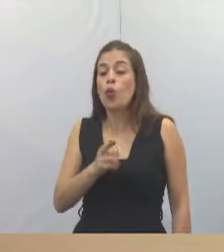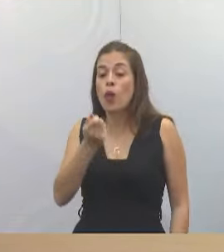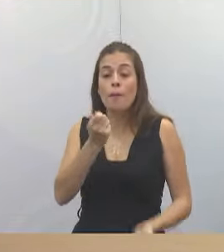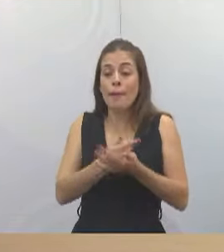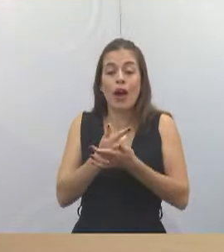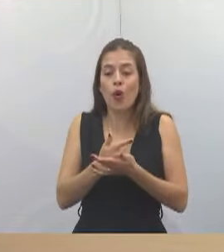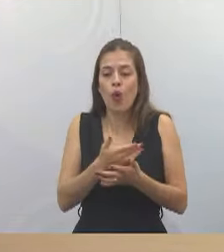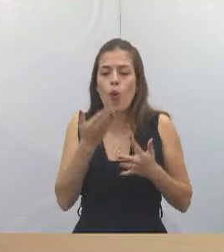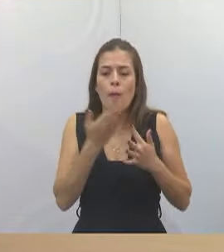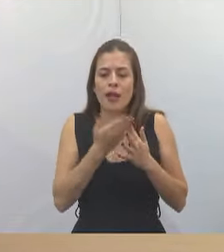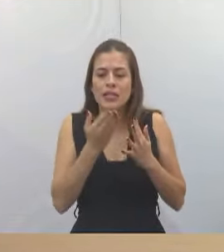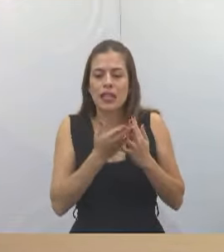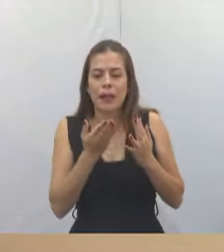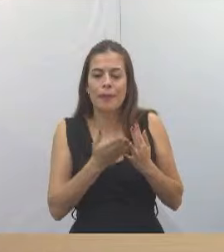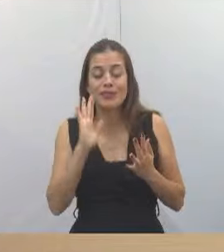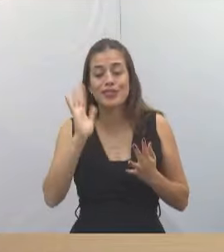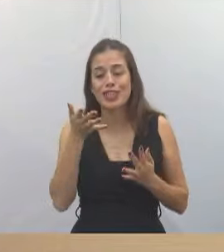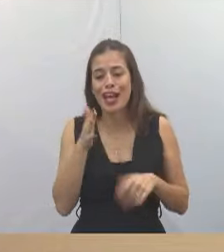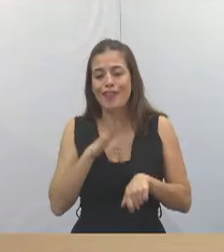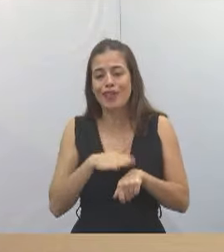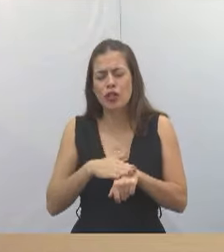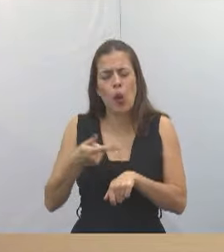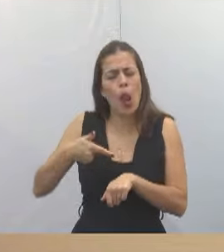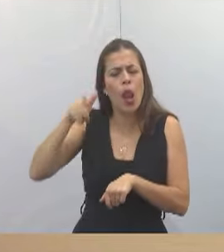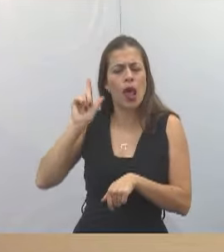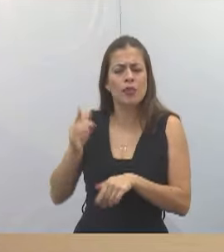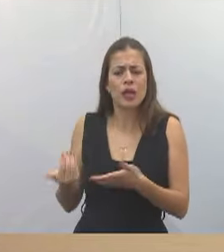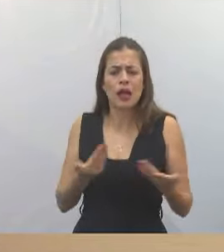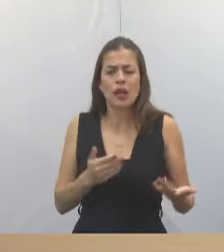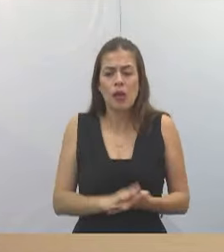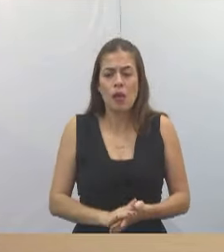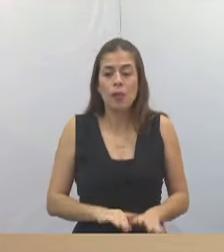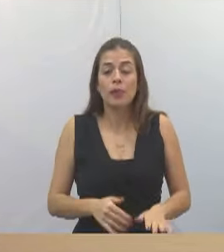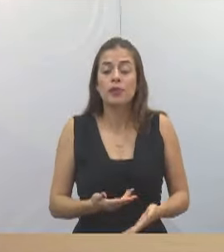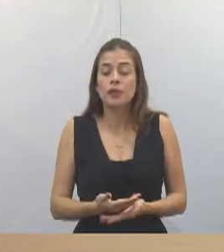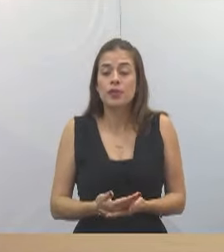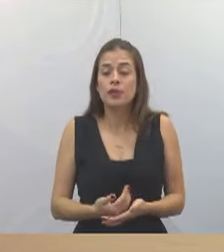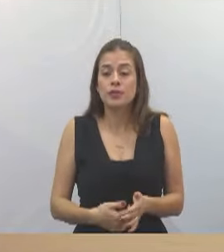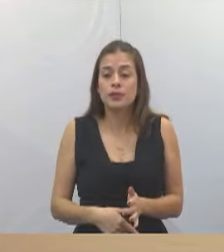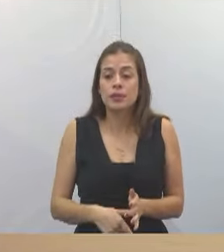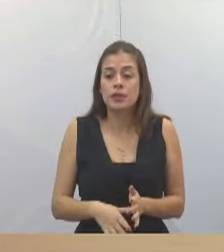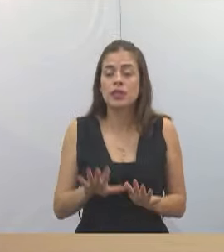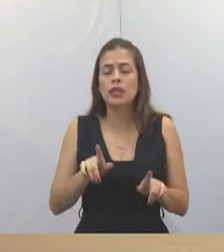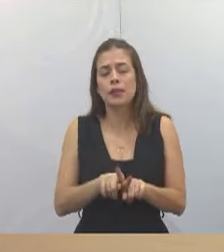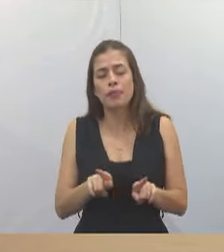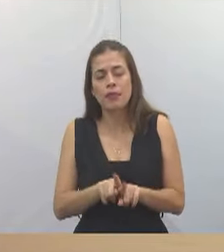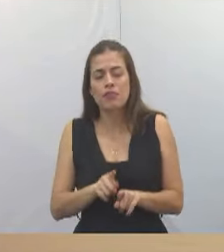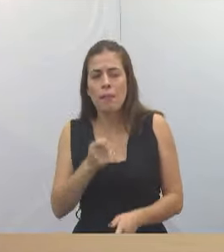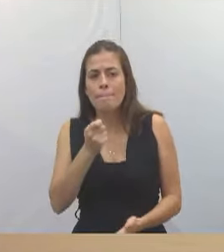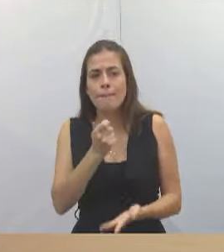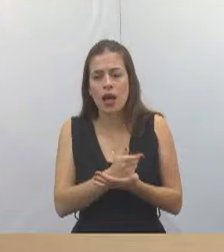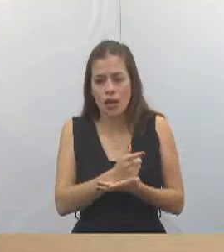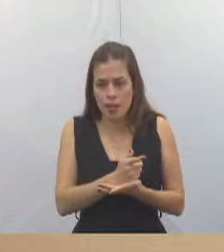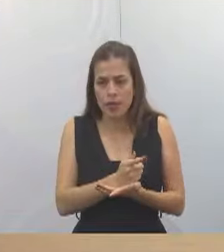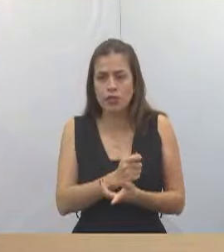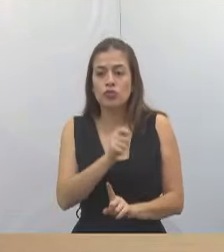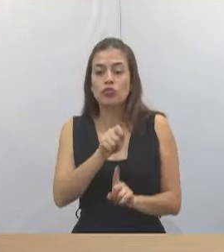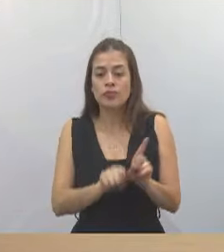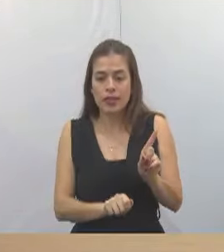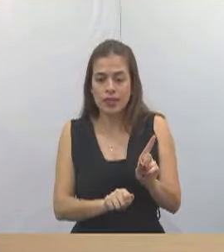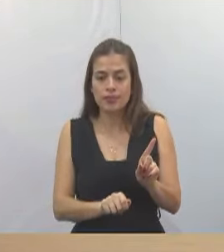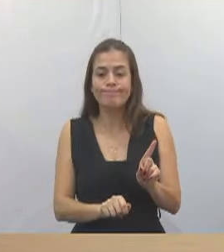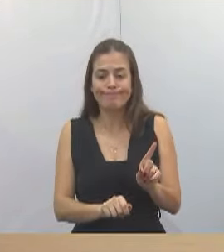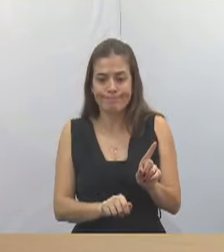parcelamento que já tinha feito pela falta de pagamento e na prestação do mês aí que cabe ao município. Mas,